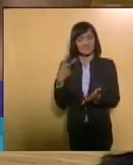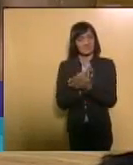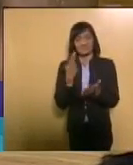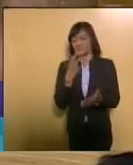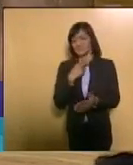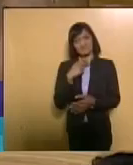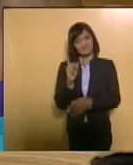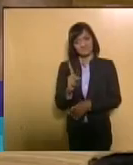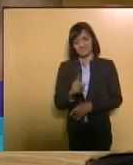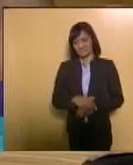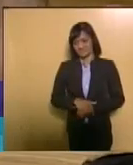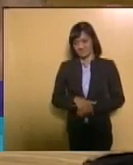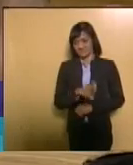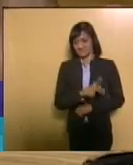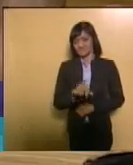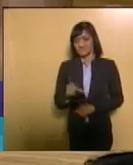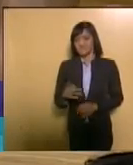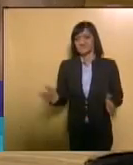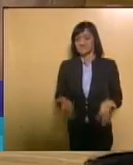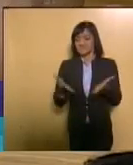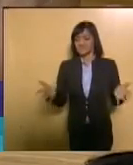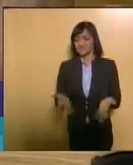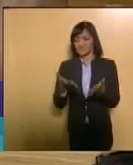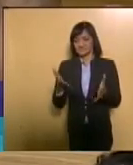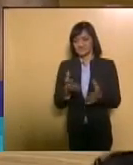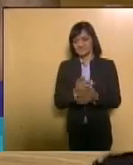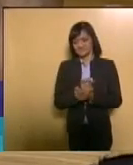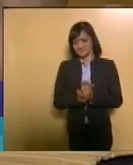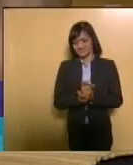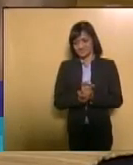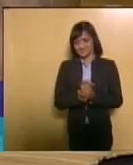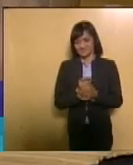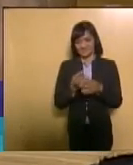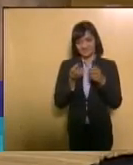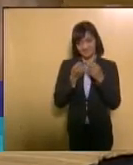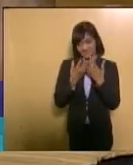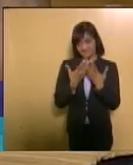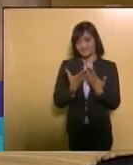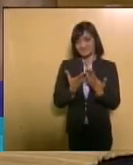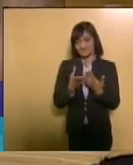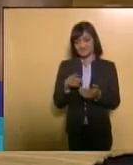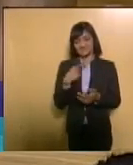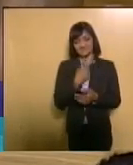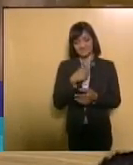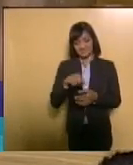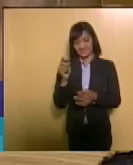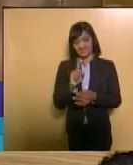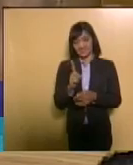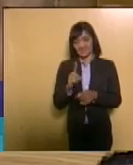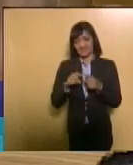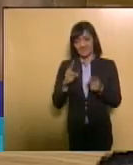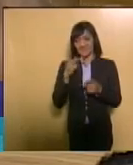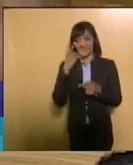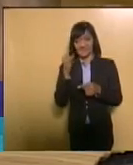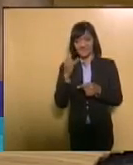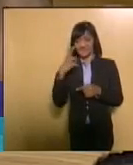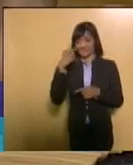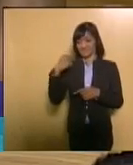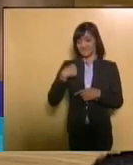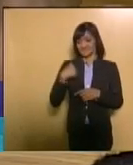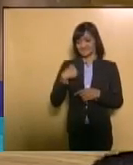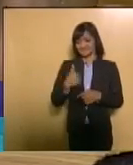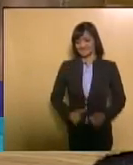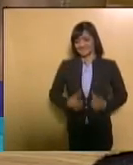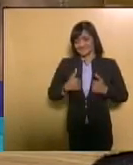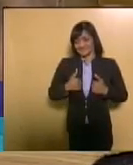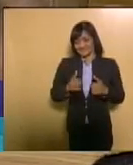professor professor ele tem que incentivar independente acho que nome é uma coisa que e a gente não escolhe Quem escolhe é o pai da gente e eu tenho orgulho do